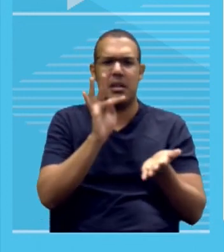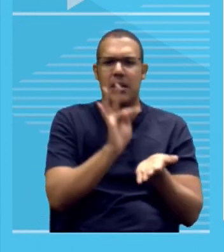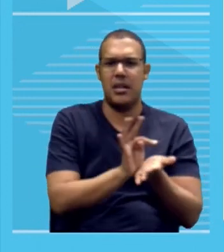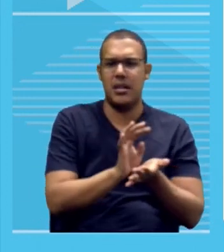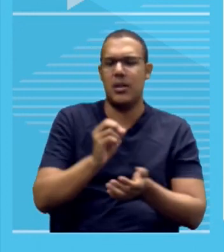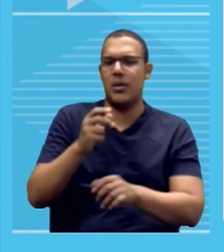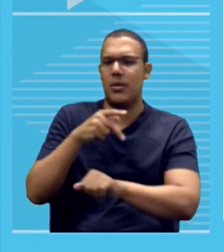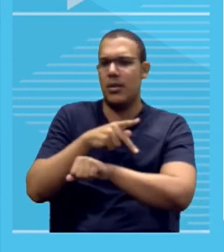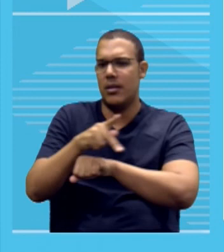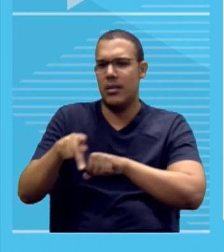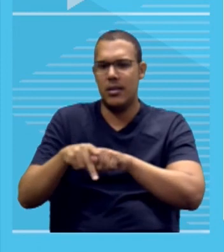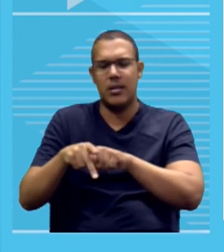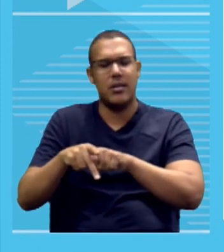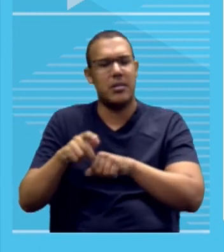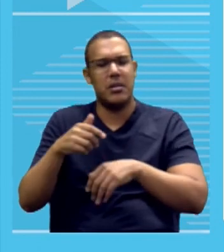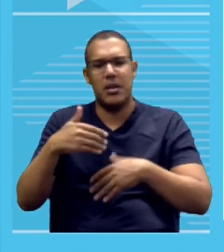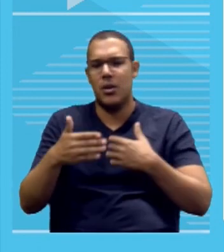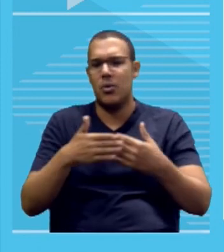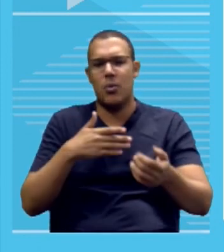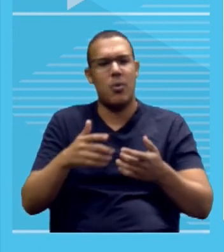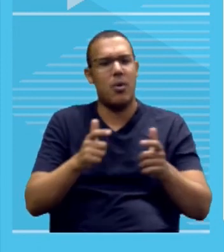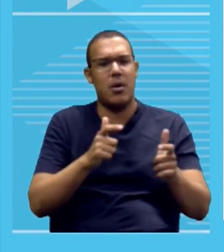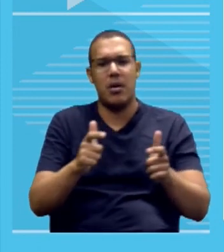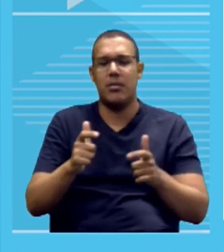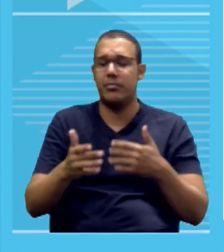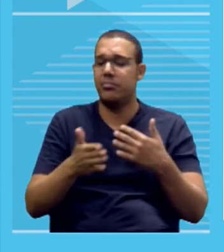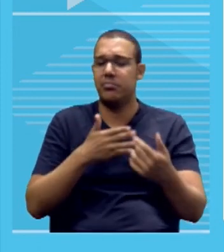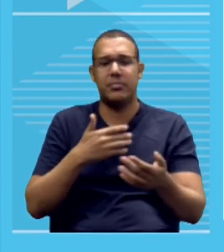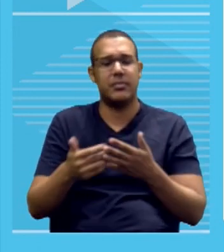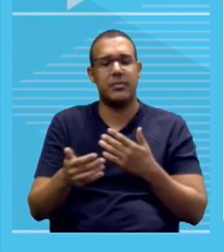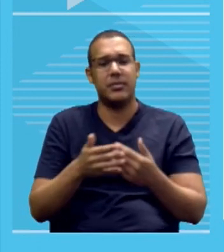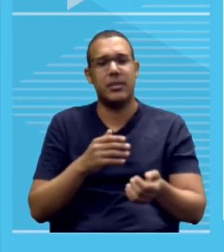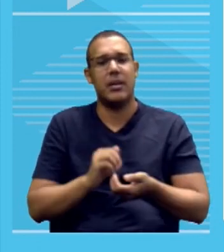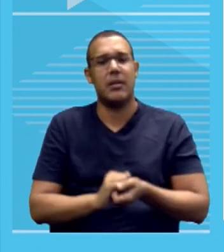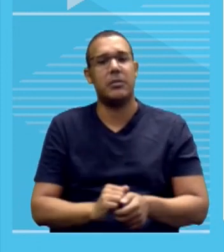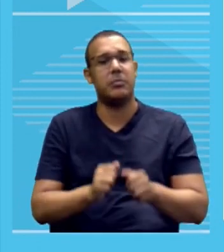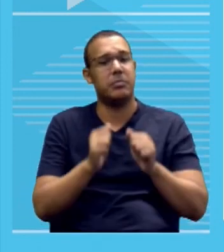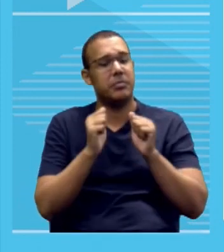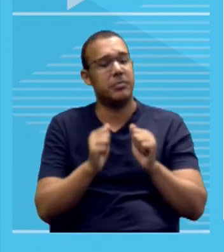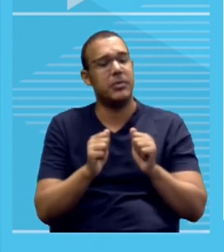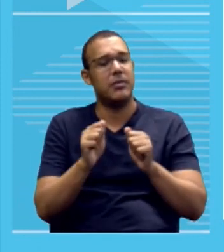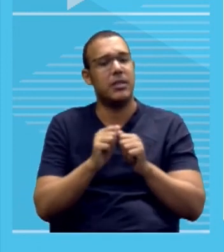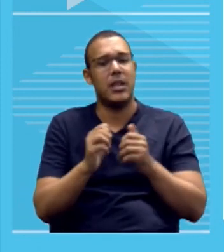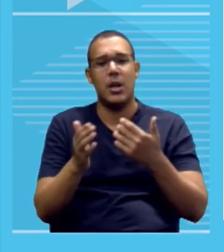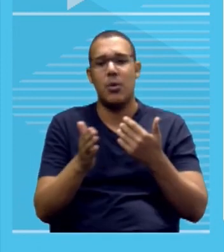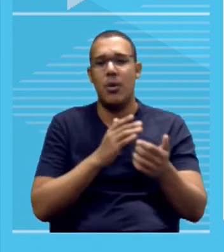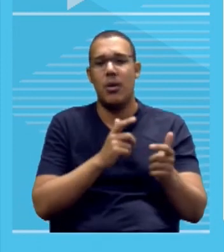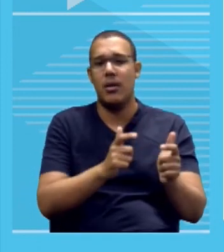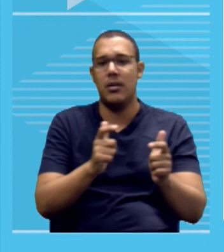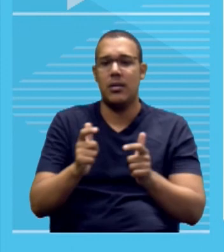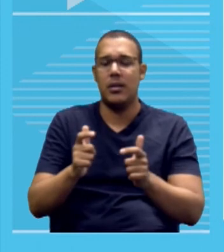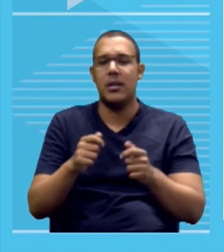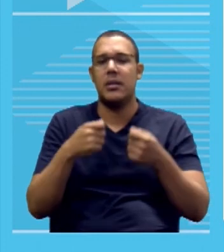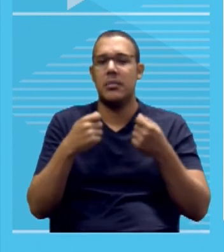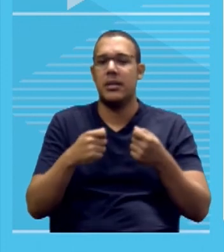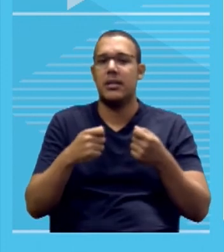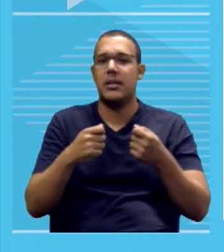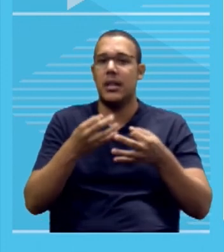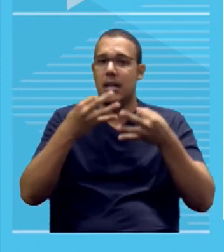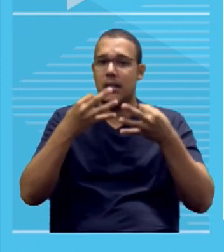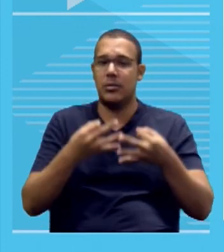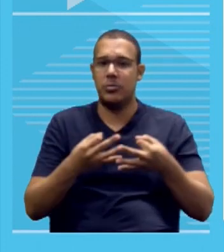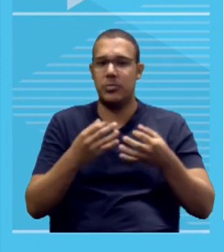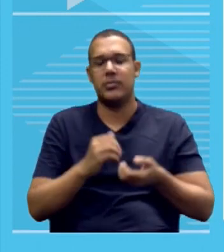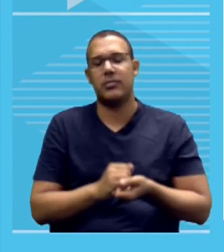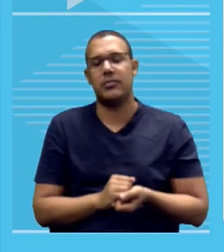Paulistana lá em Guaribas lá em Miguel Leão Tanto faz você vai poder reproduzir ela e aí é que tá tem que dar certo se não der